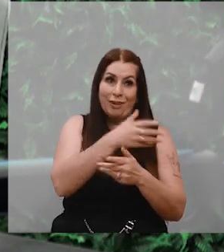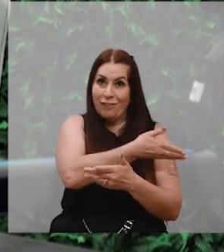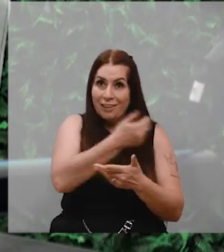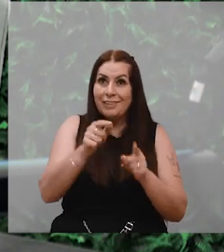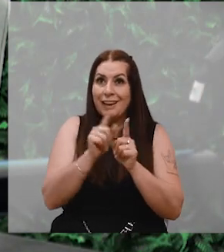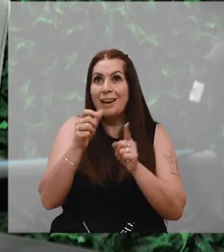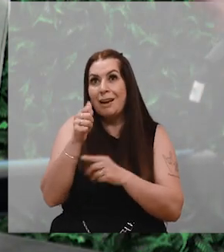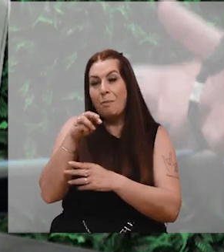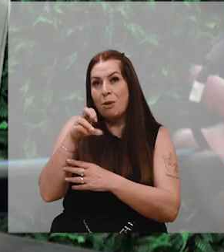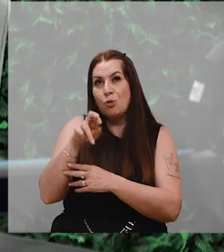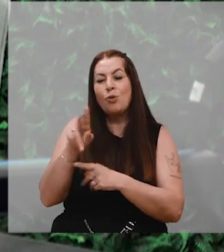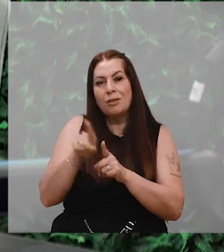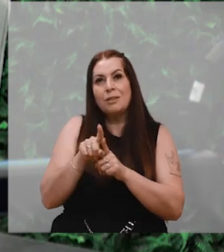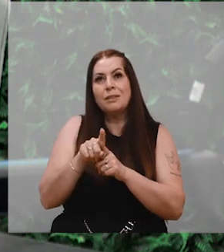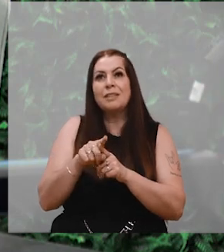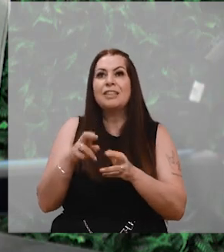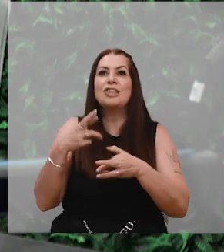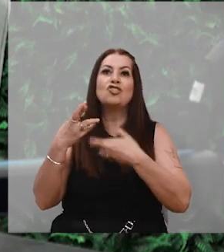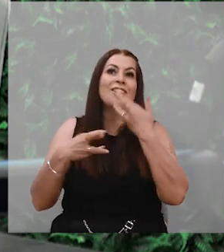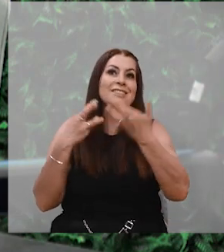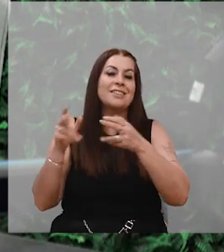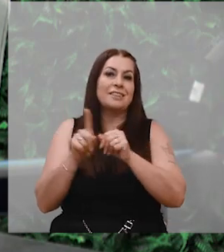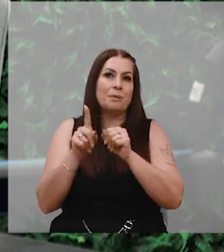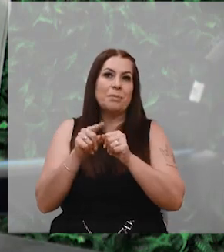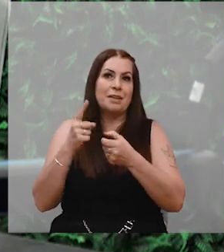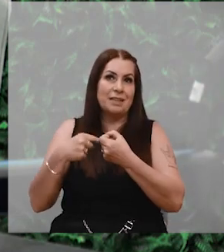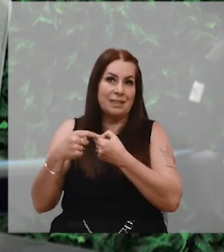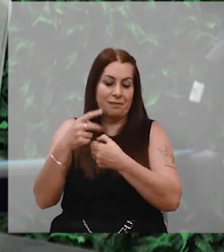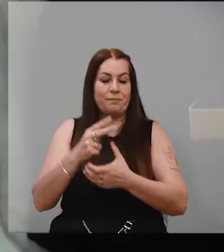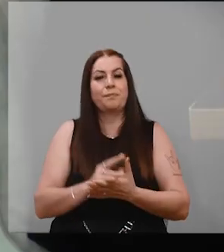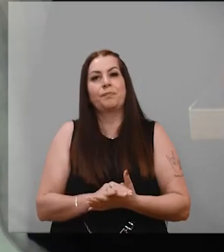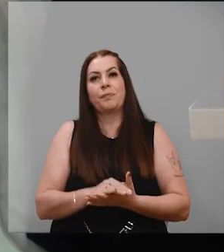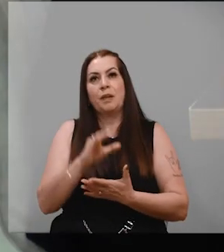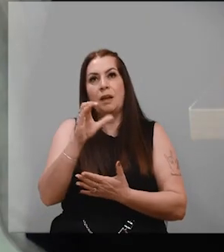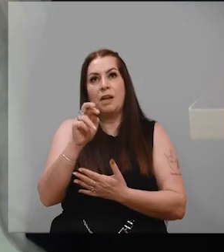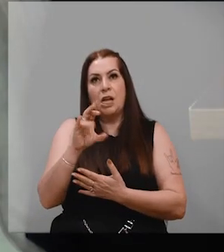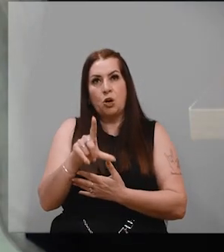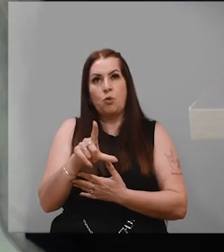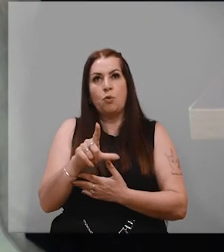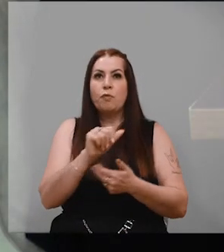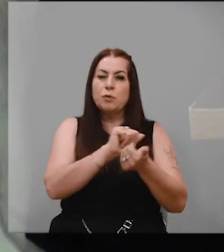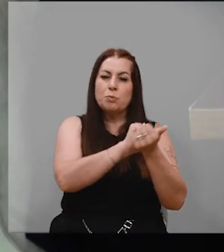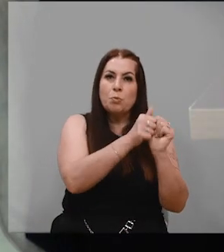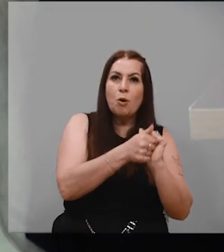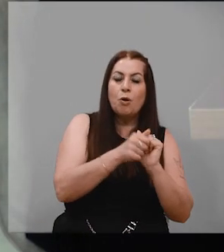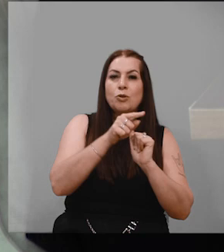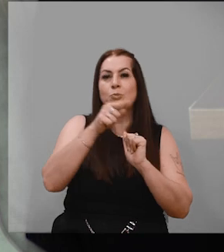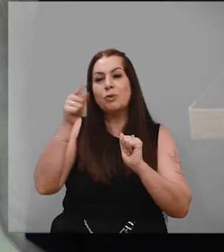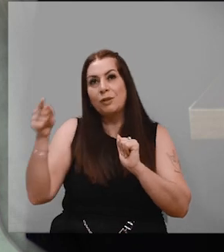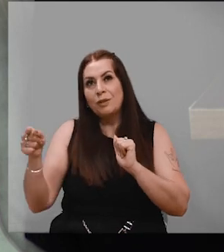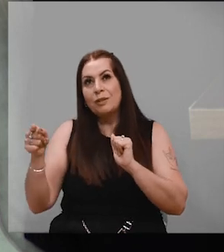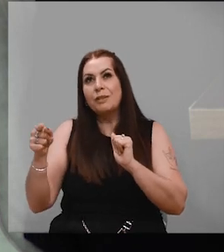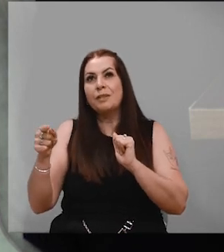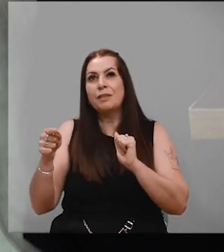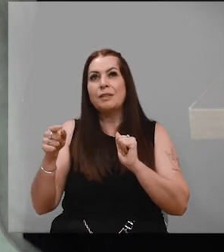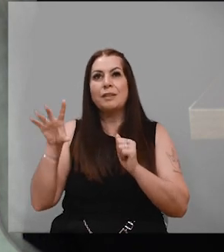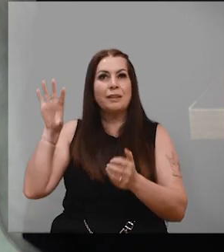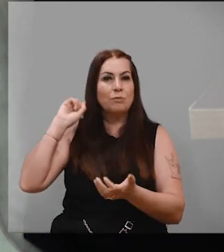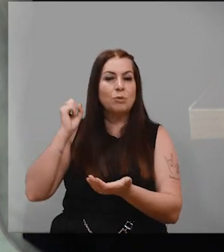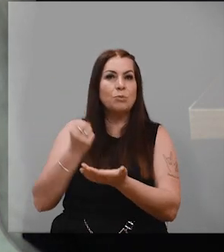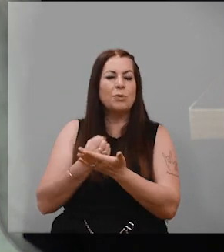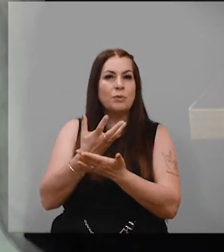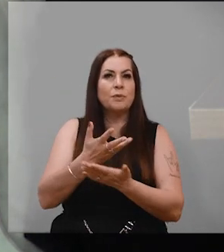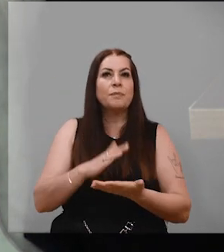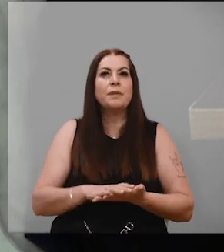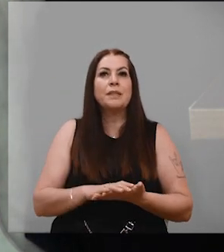amador, né? Esporte amador e de lazer também no nosso município. Carol foi um pouquinho no esporte, um pouquinho no podcast da saúde, foi pra lá e pra